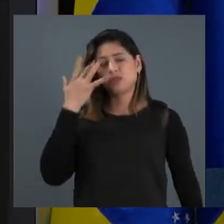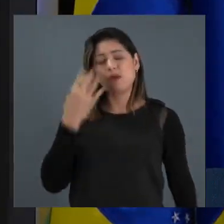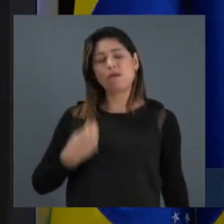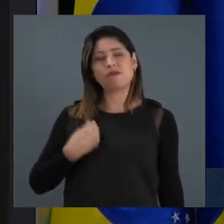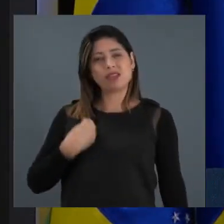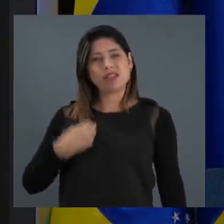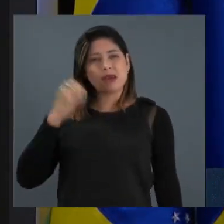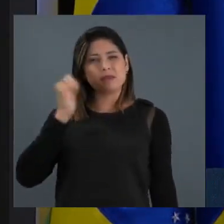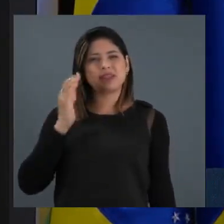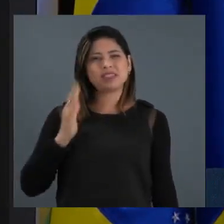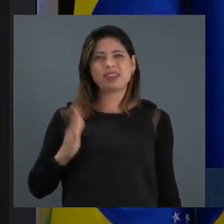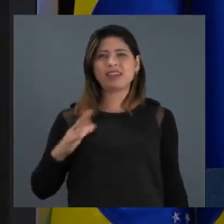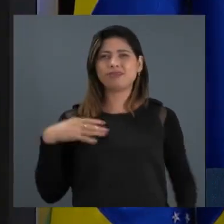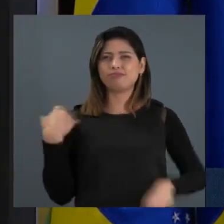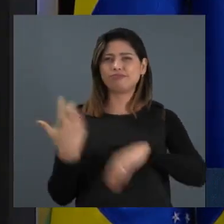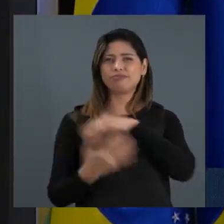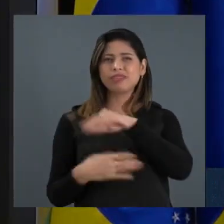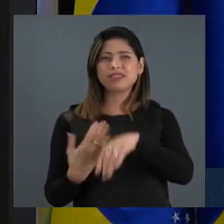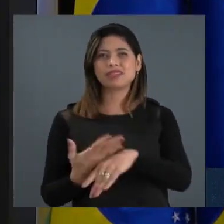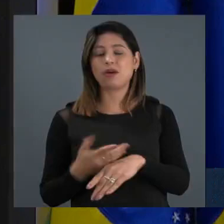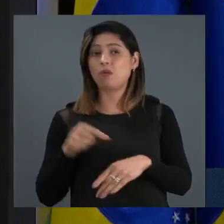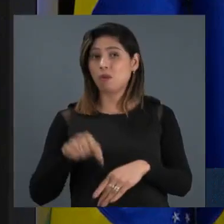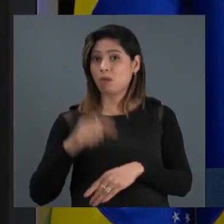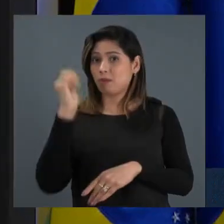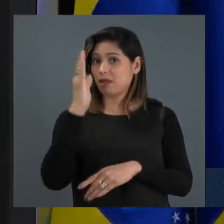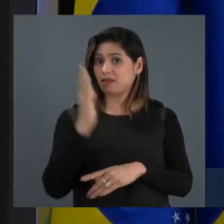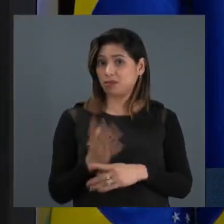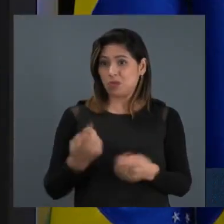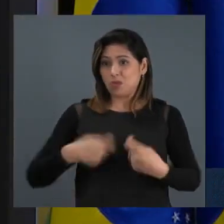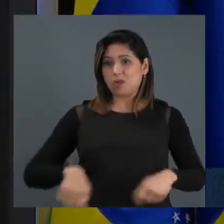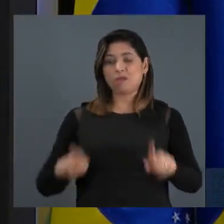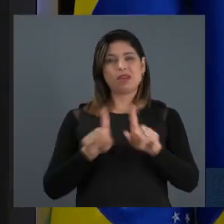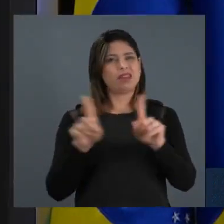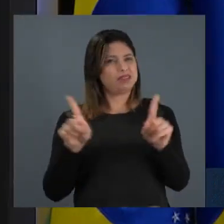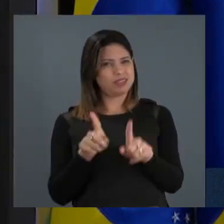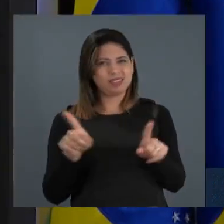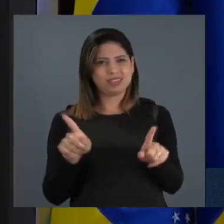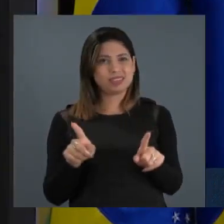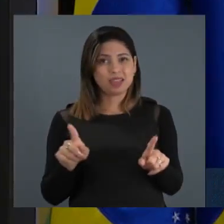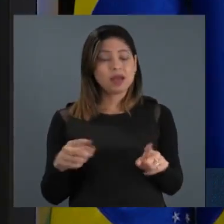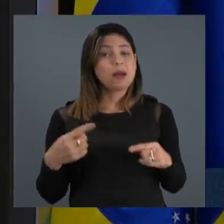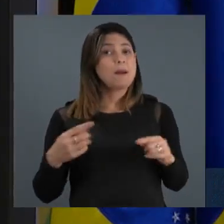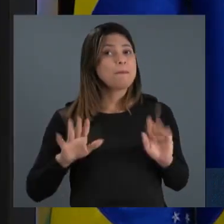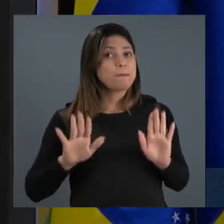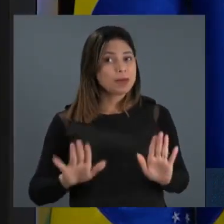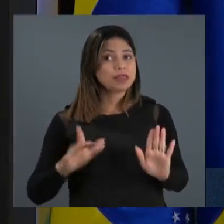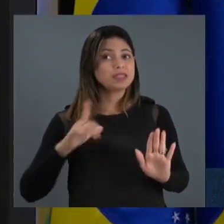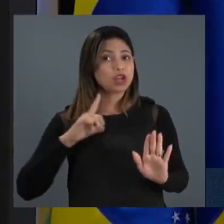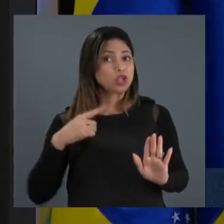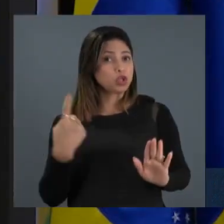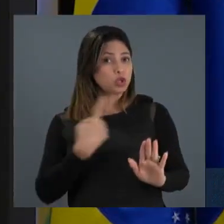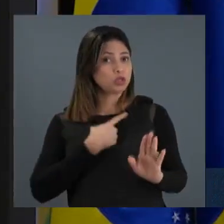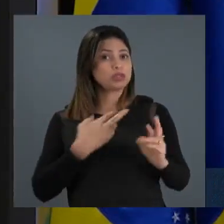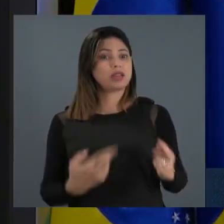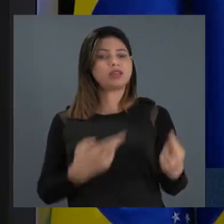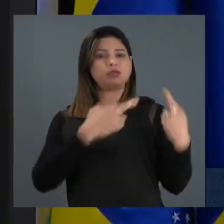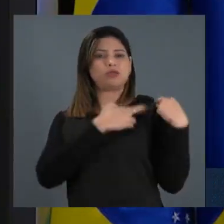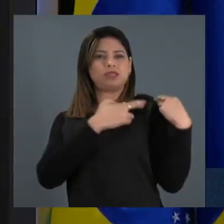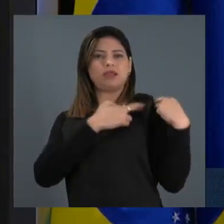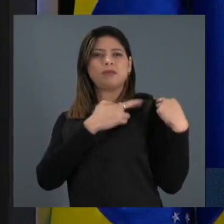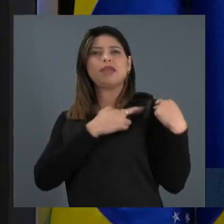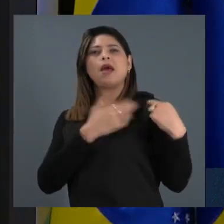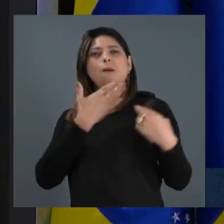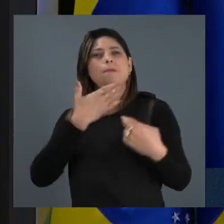destruídos. O Brasil não precisa disso. Está em nossas mãos defender e aprovar leis que melhorem a qualidade de vida do